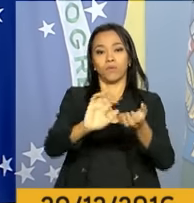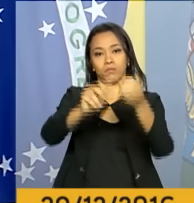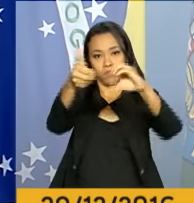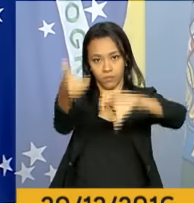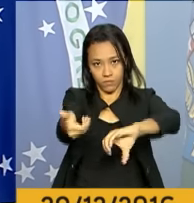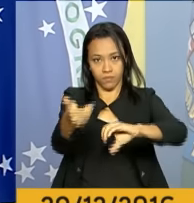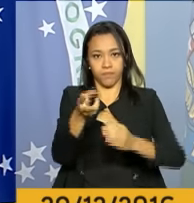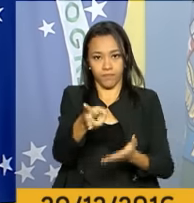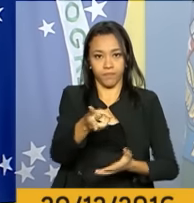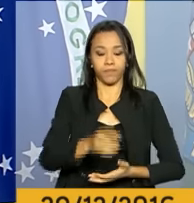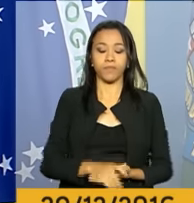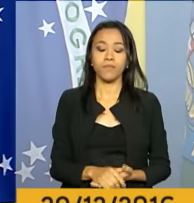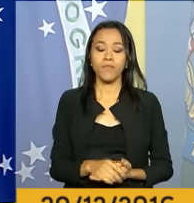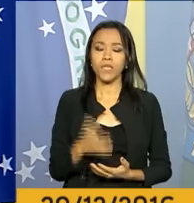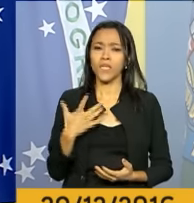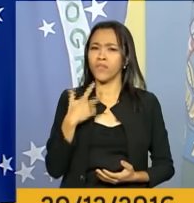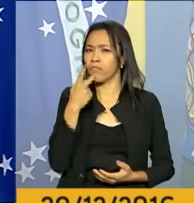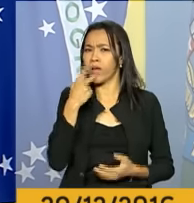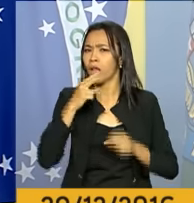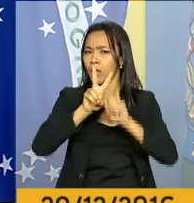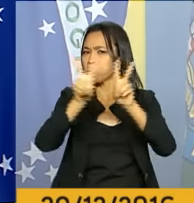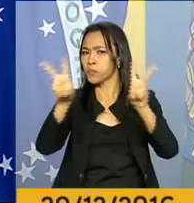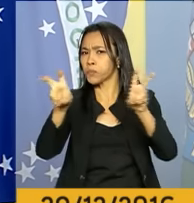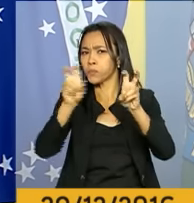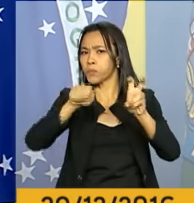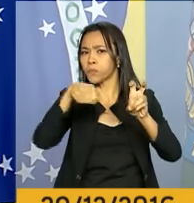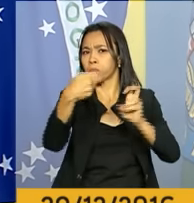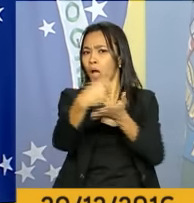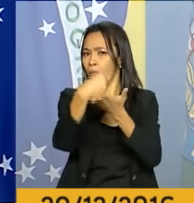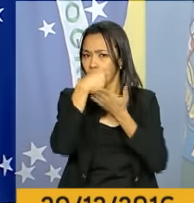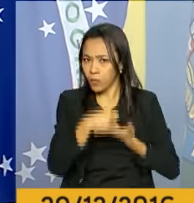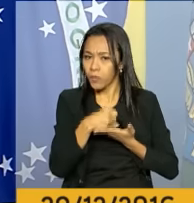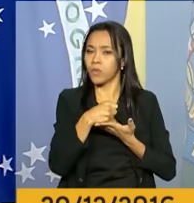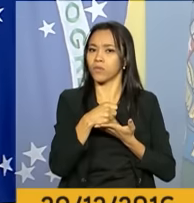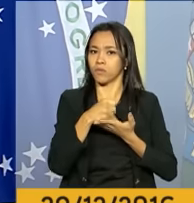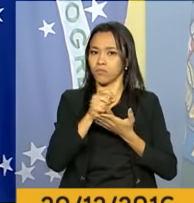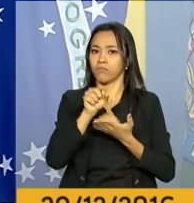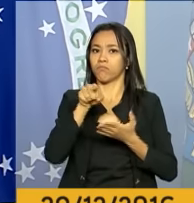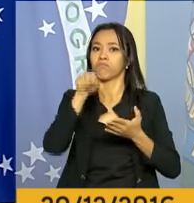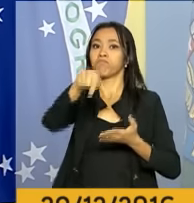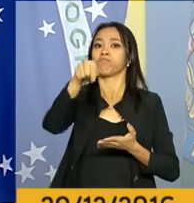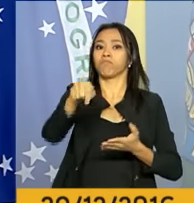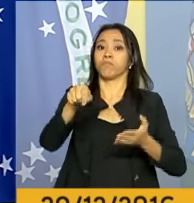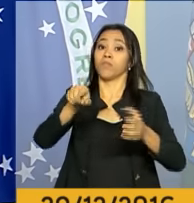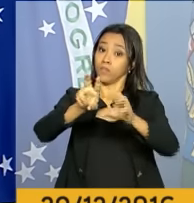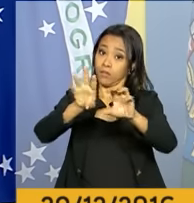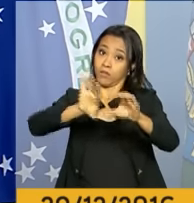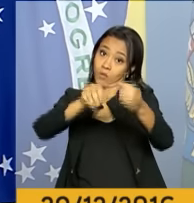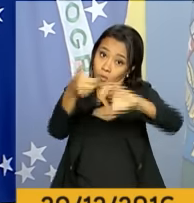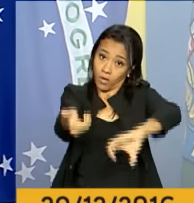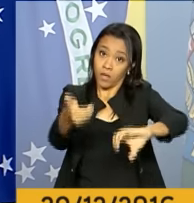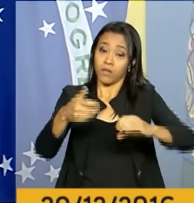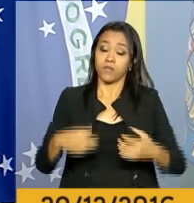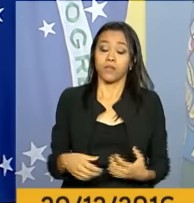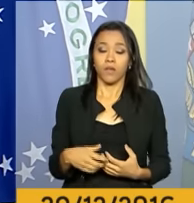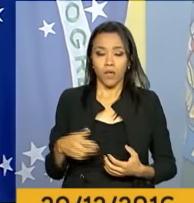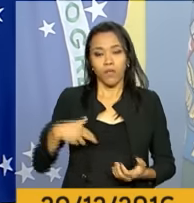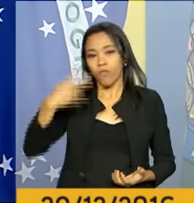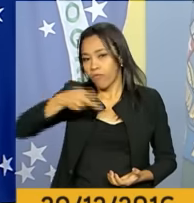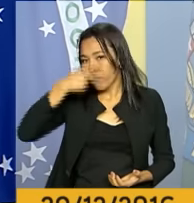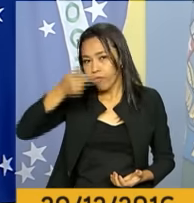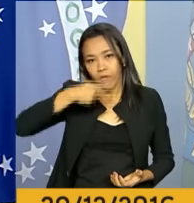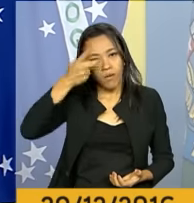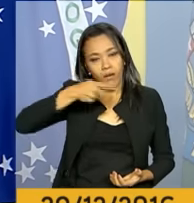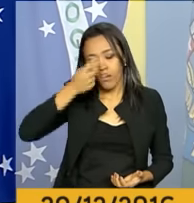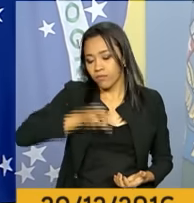falar do apoio do congresso nacional eu não me canso de repetir que